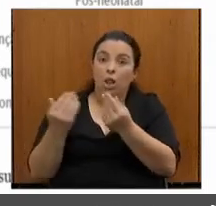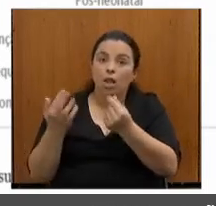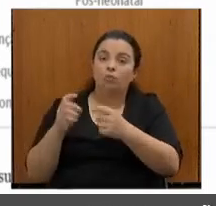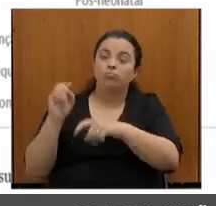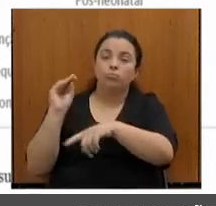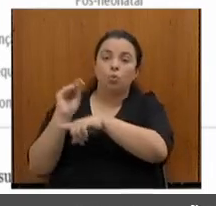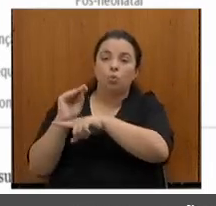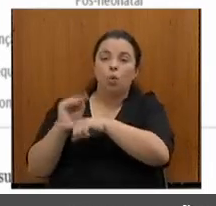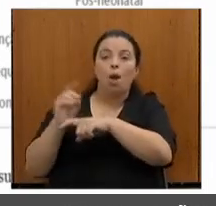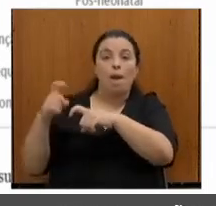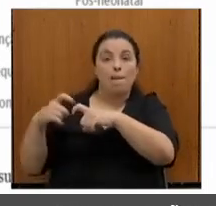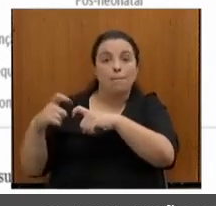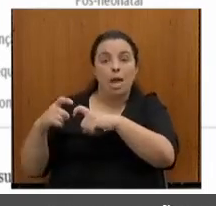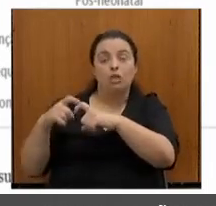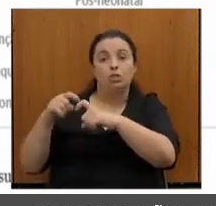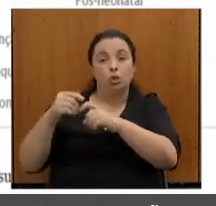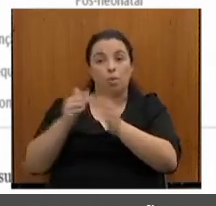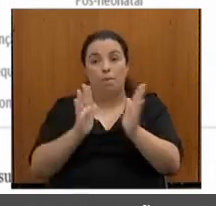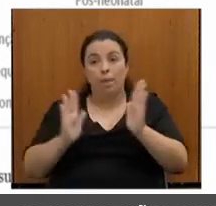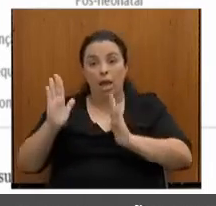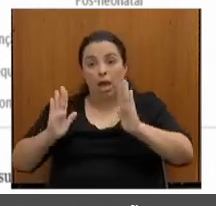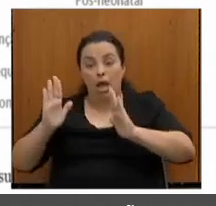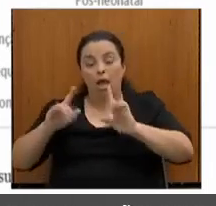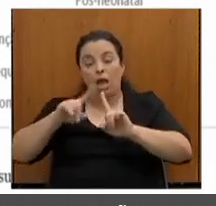protegendo as nossas crianças.